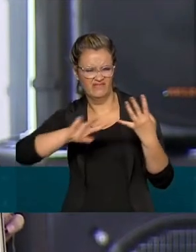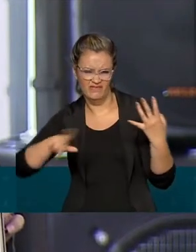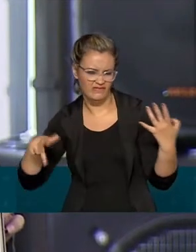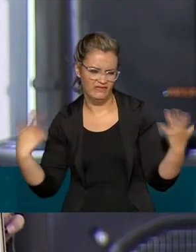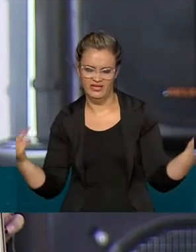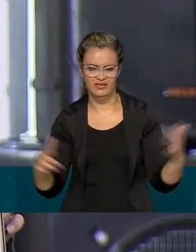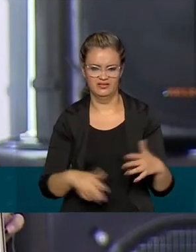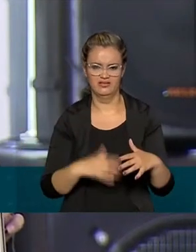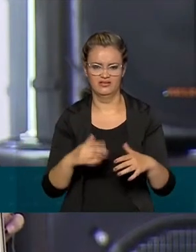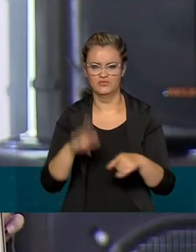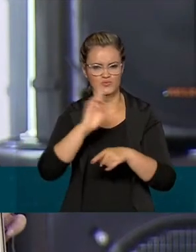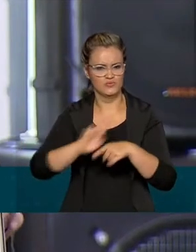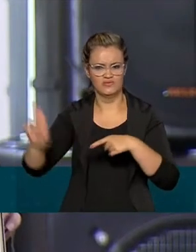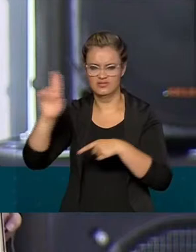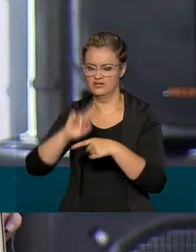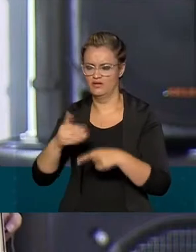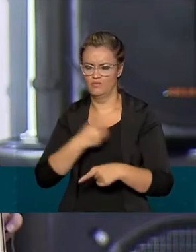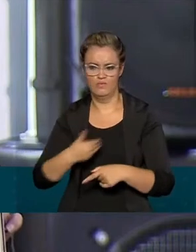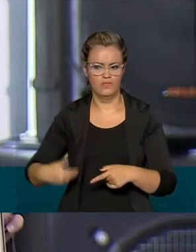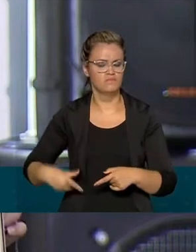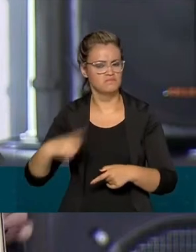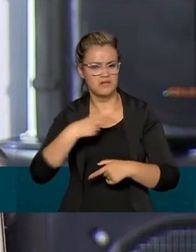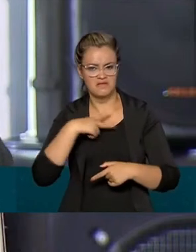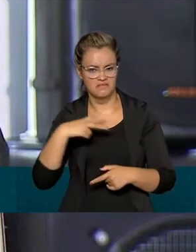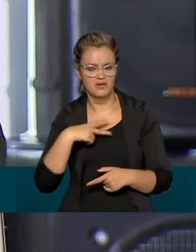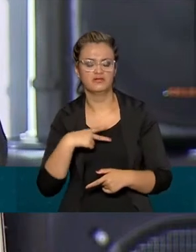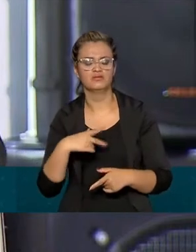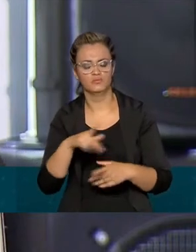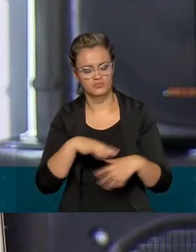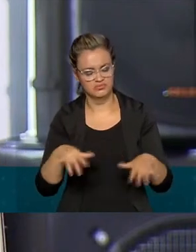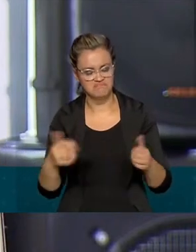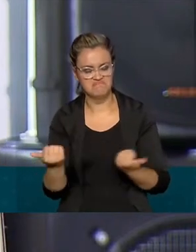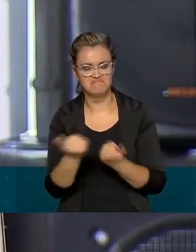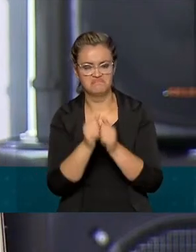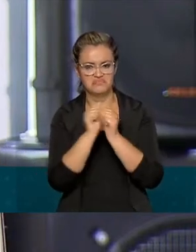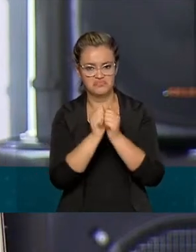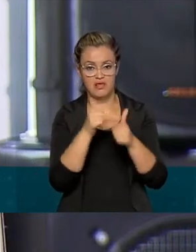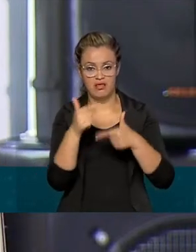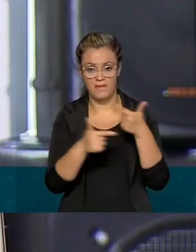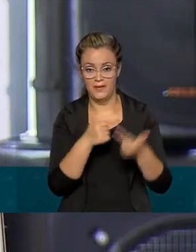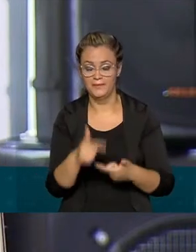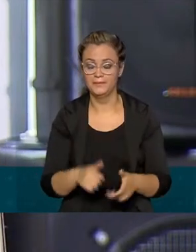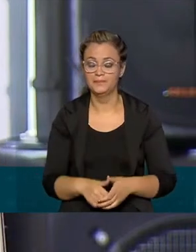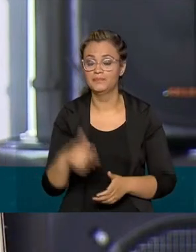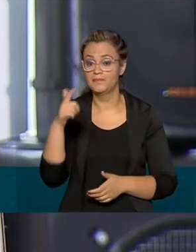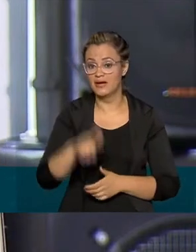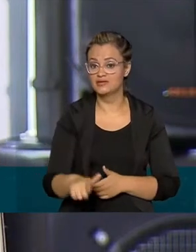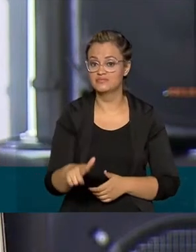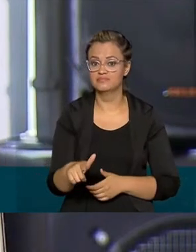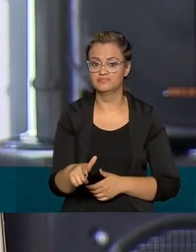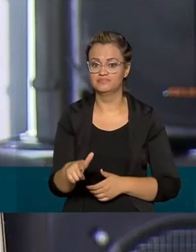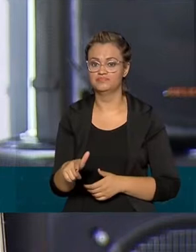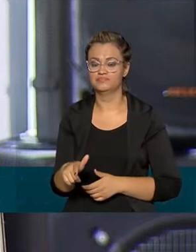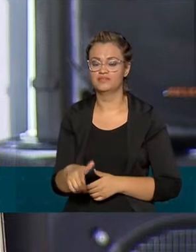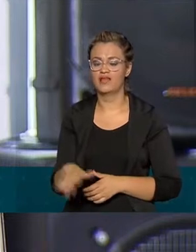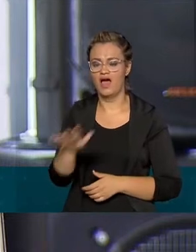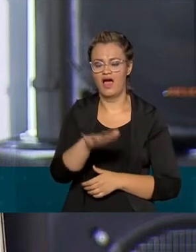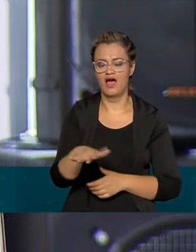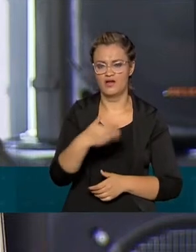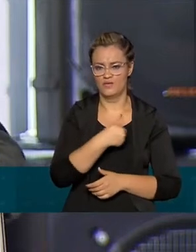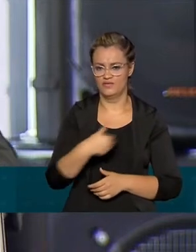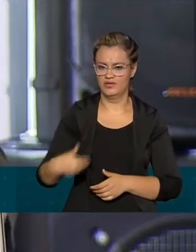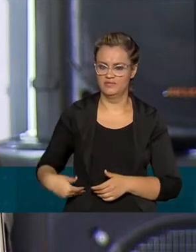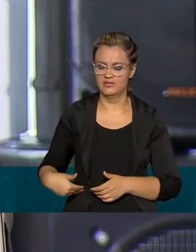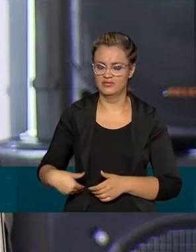e diversas universidades públicas e privadas. Além disso, trabalhou-se no encaminhamento à área